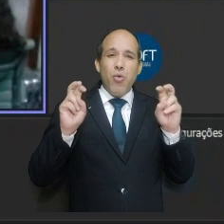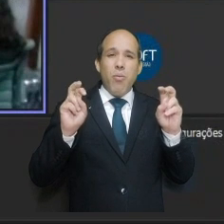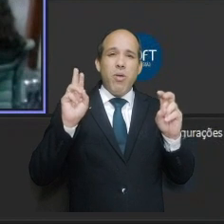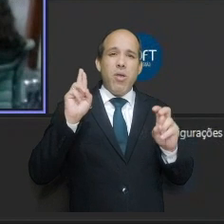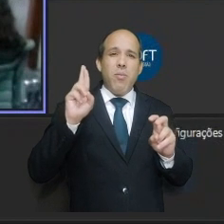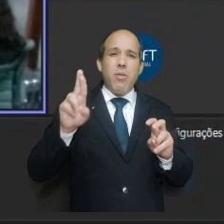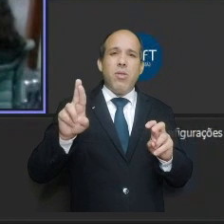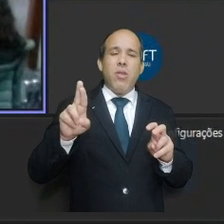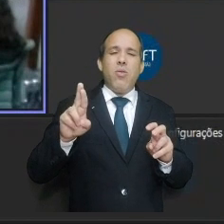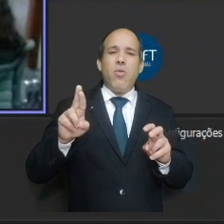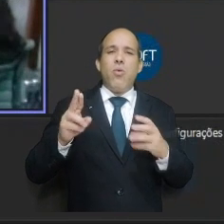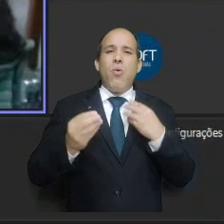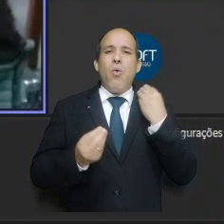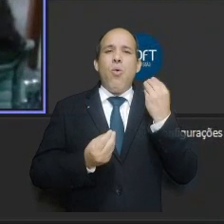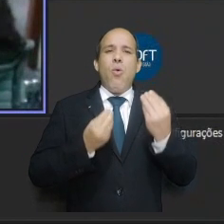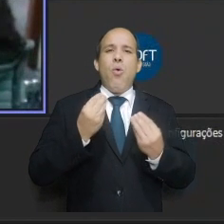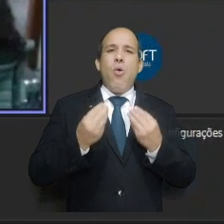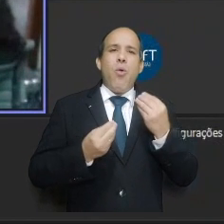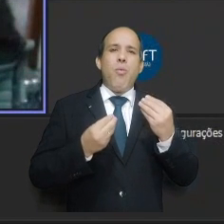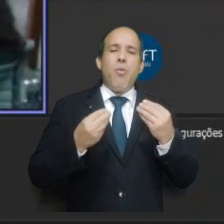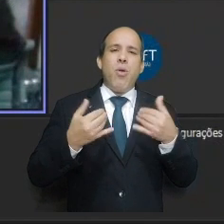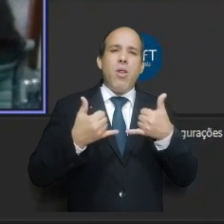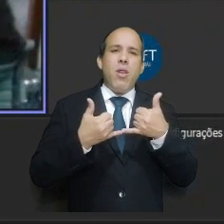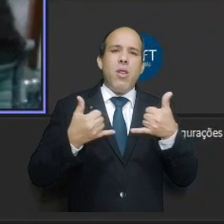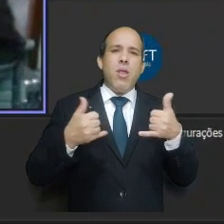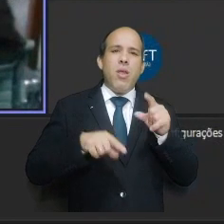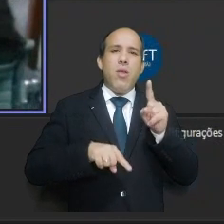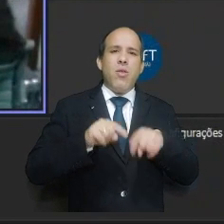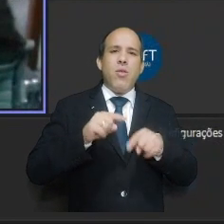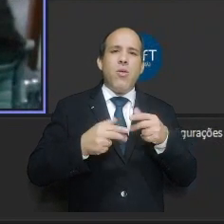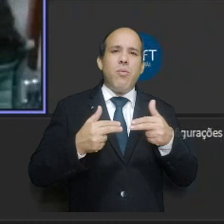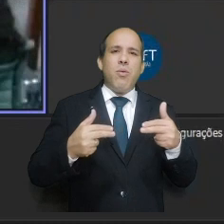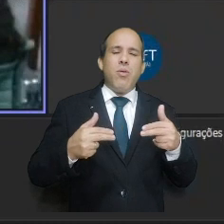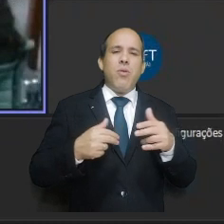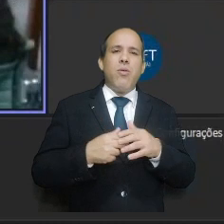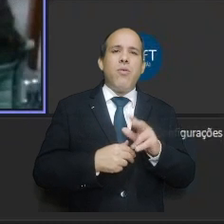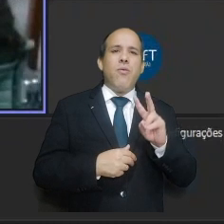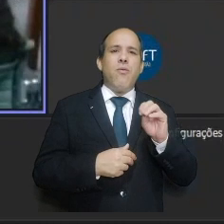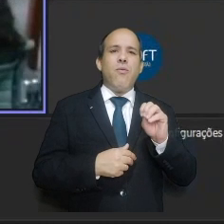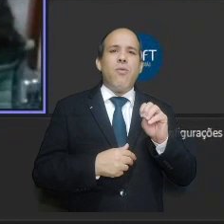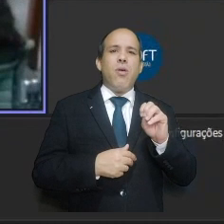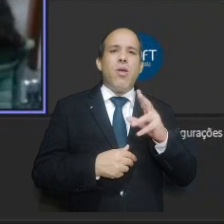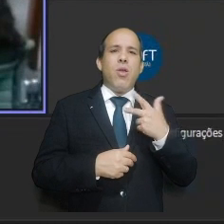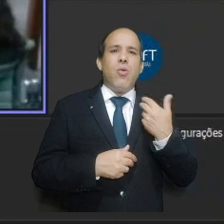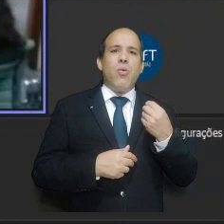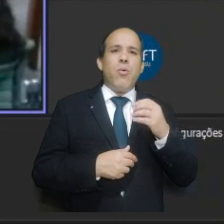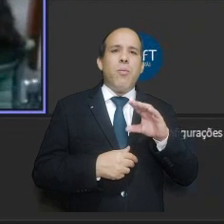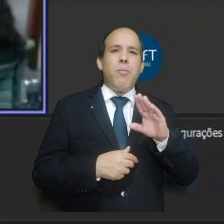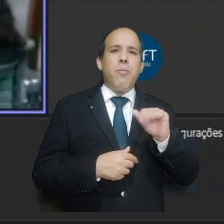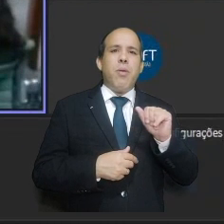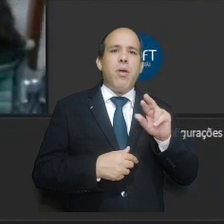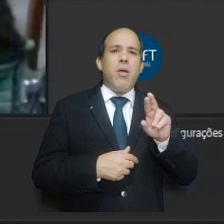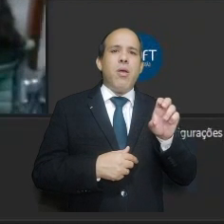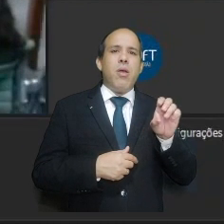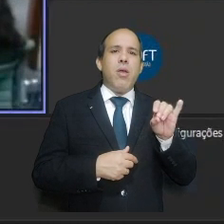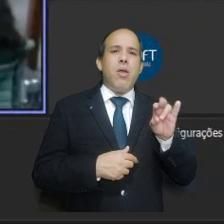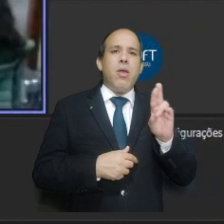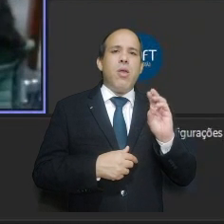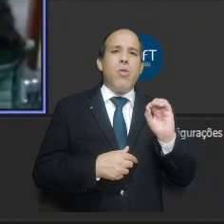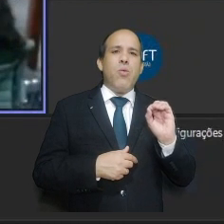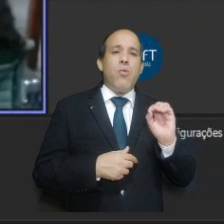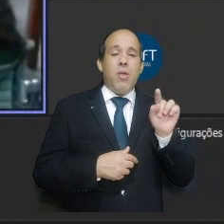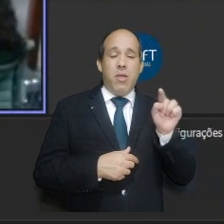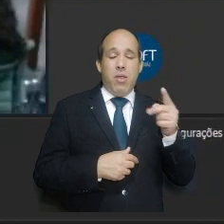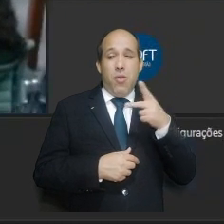correspondente à representação com relação à linha de produtos da linha Velho Barreiro.